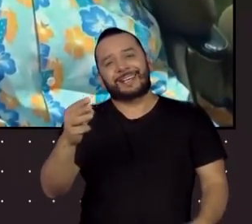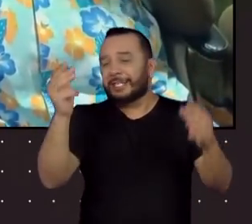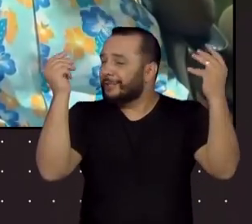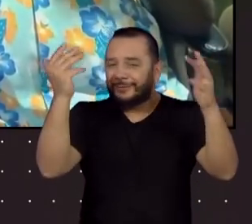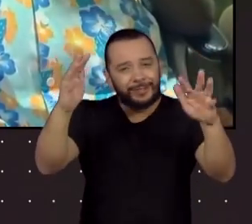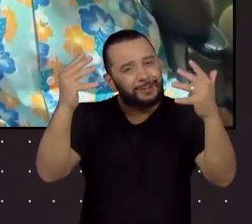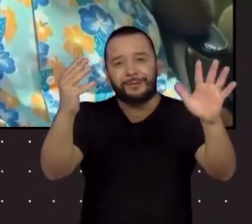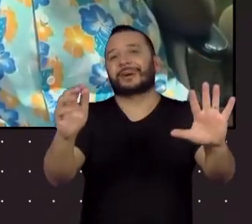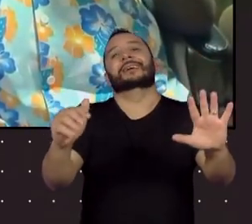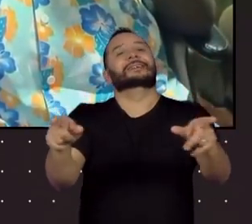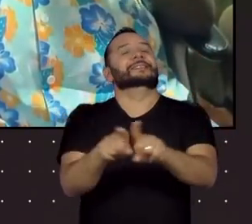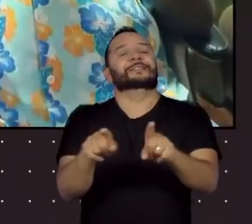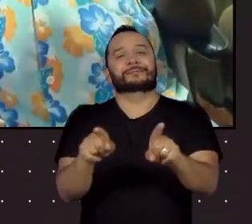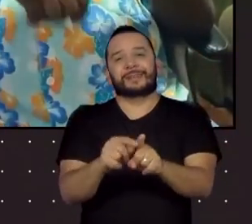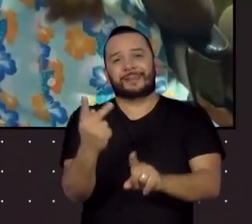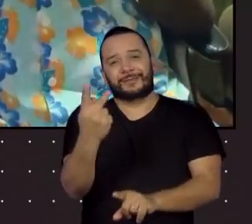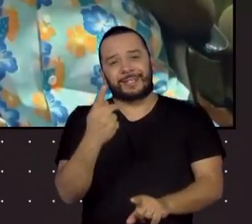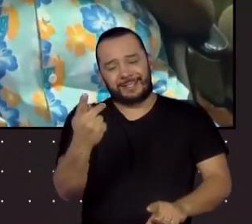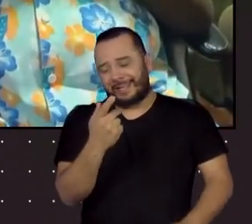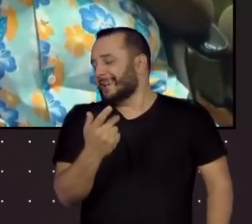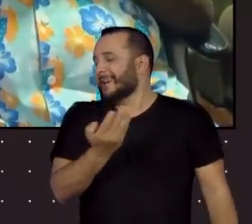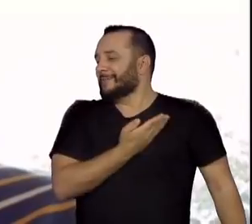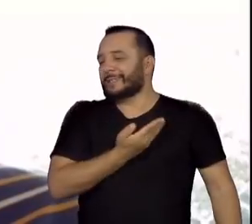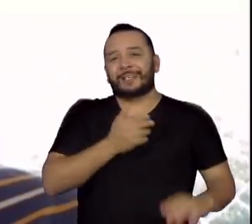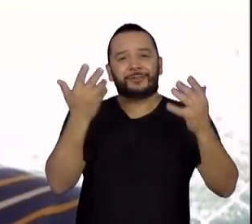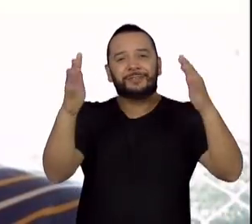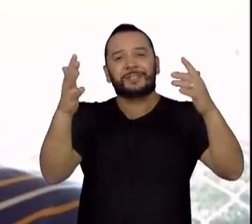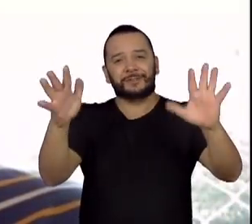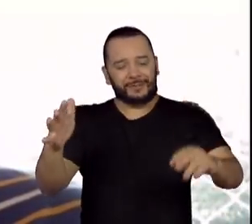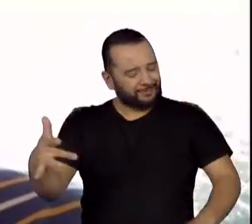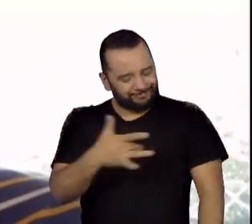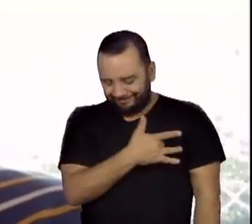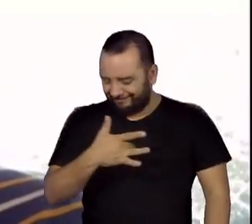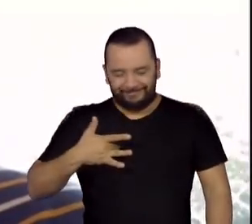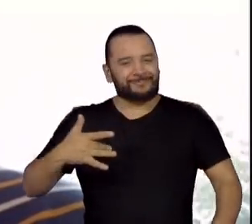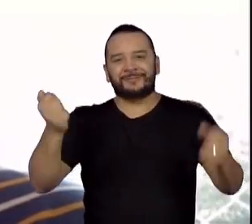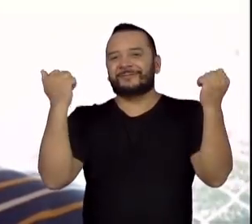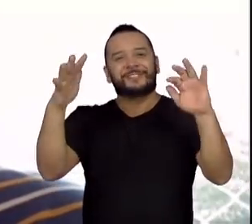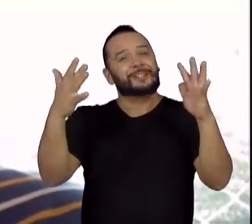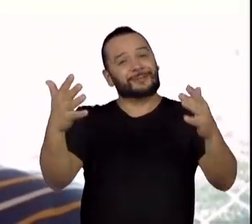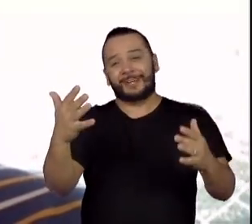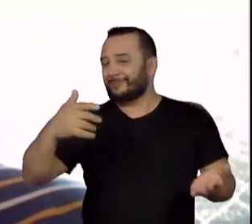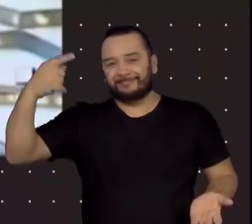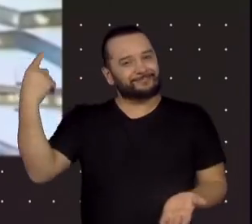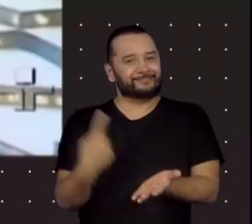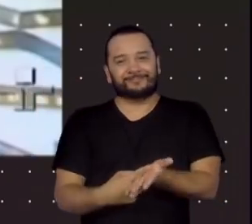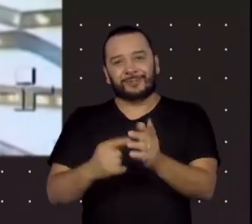amizade, viva a saúde. E estamos aí, Tony.